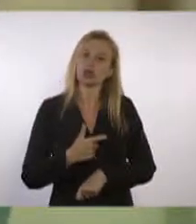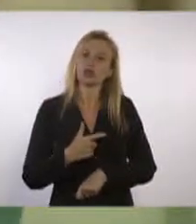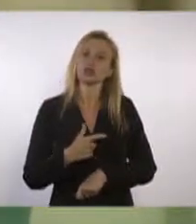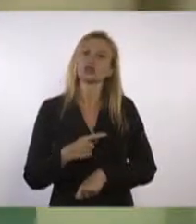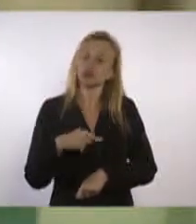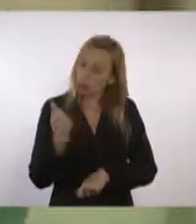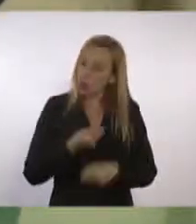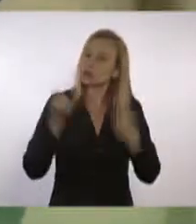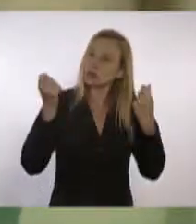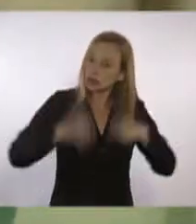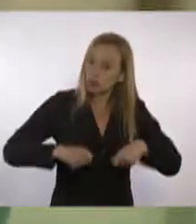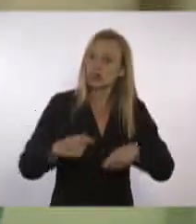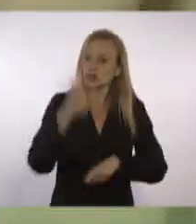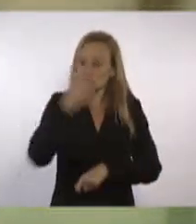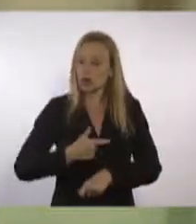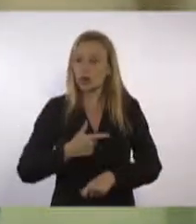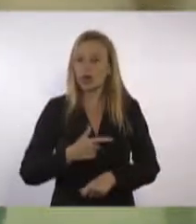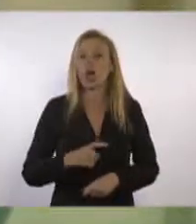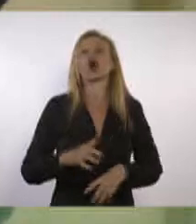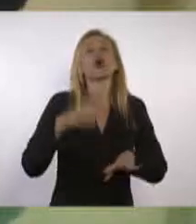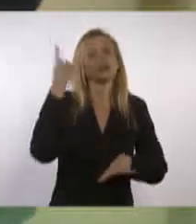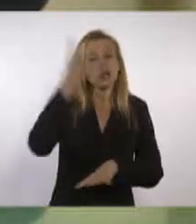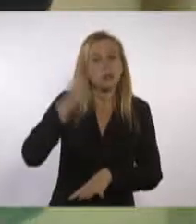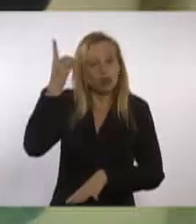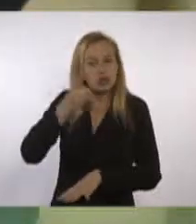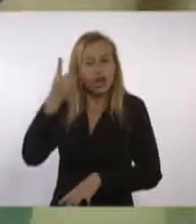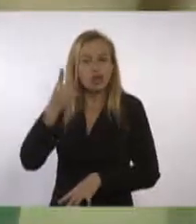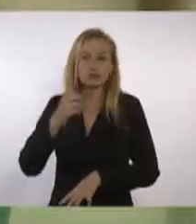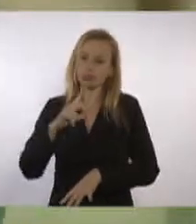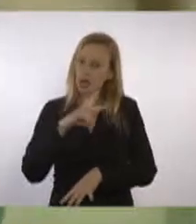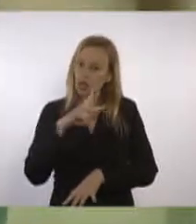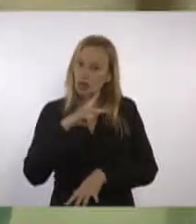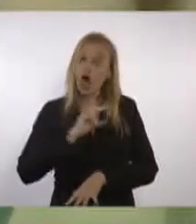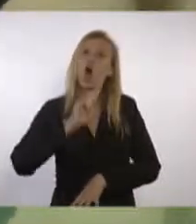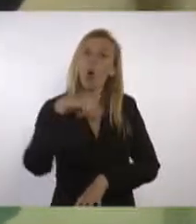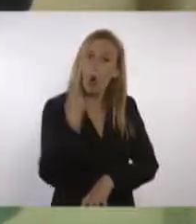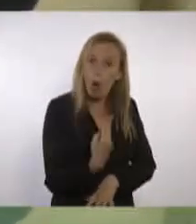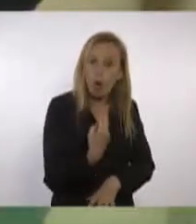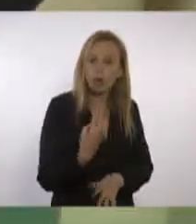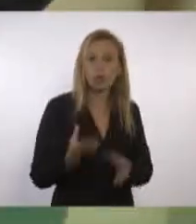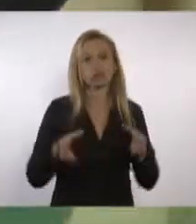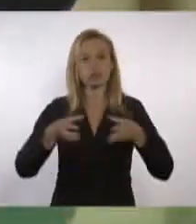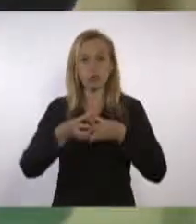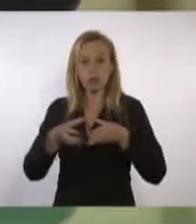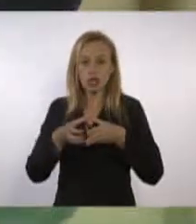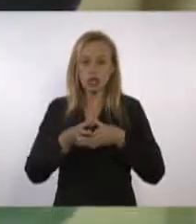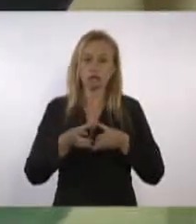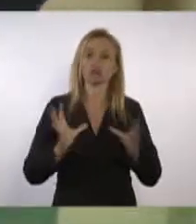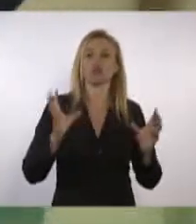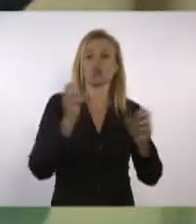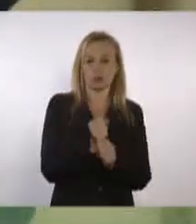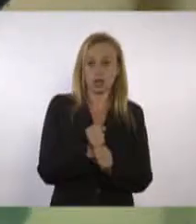somos. Quer seja com parlamentares individualmente, quer seja como comissão de tributação.